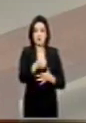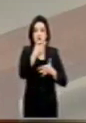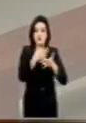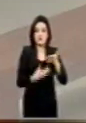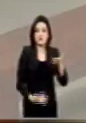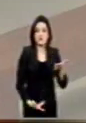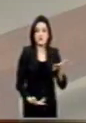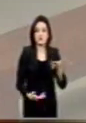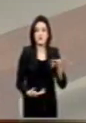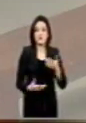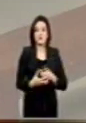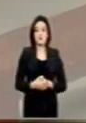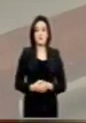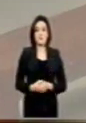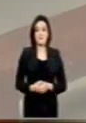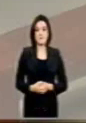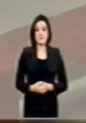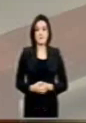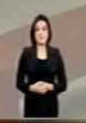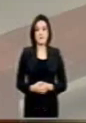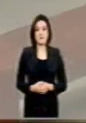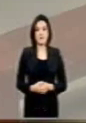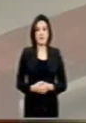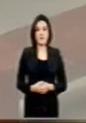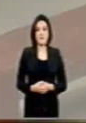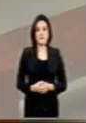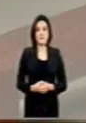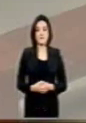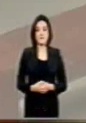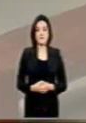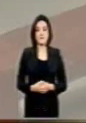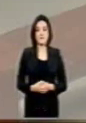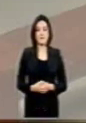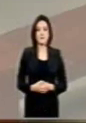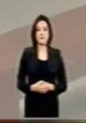haveria aqui, logicamente, uma cláusula excludente de ilicitude.